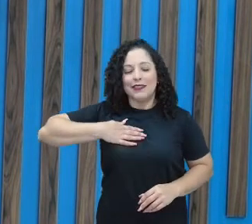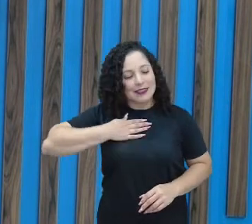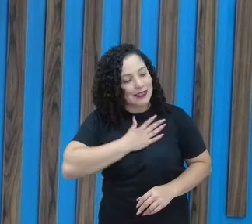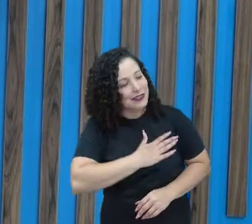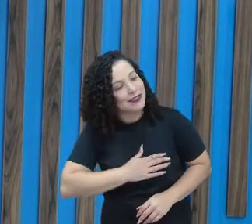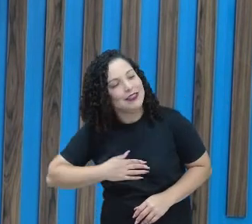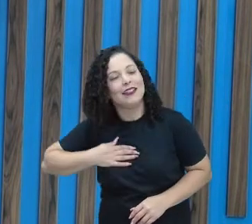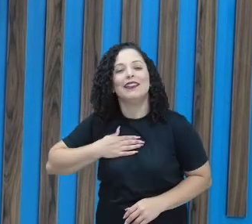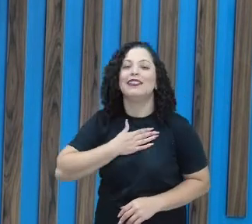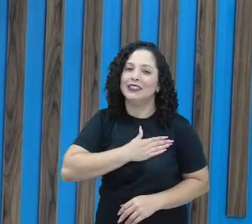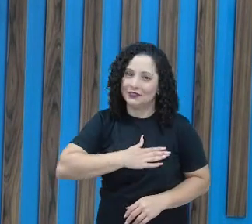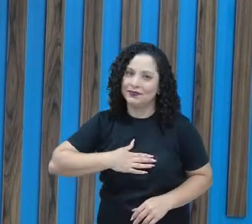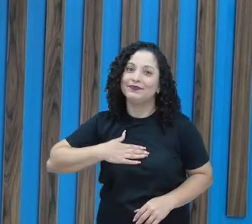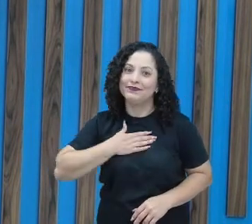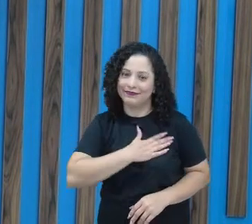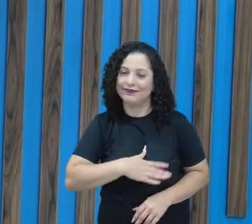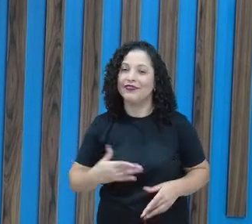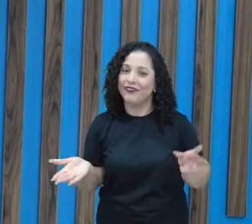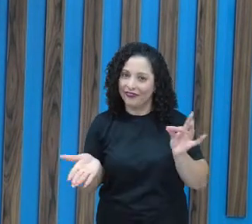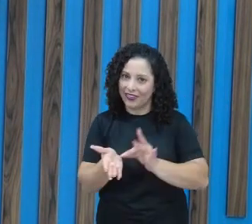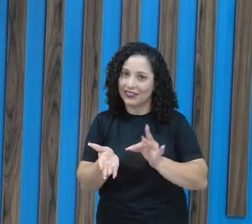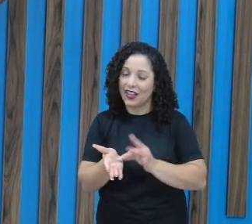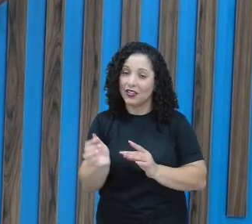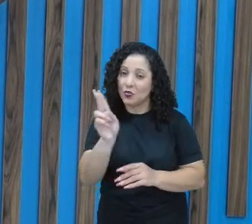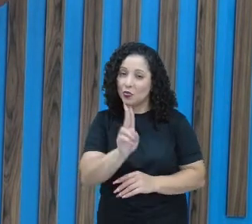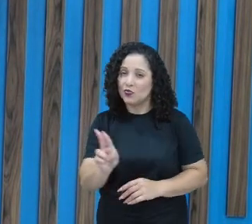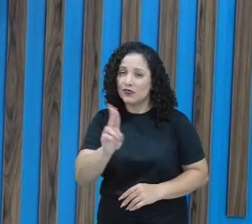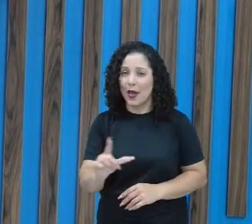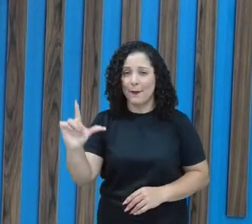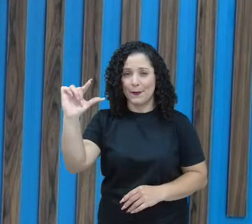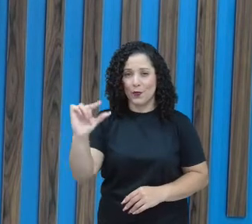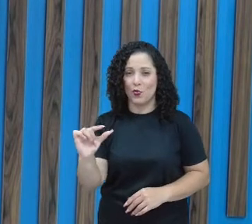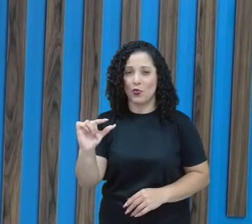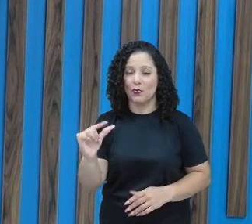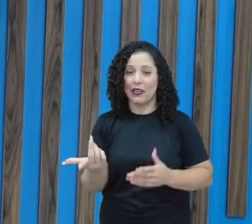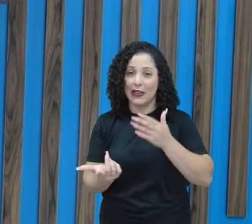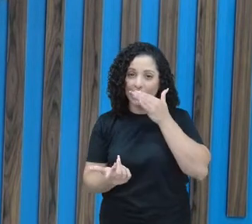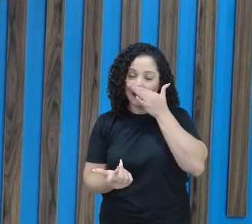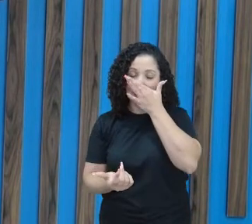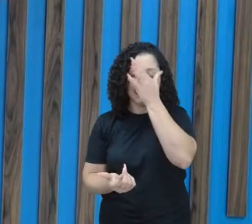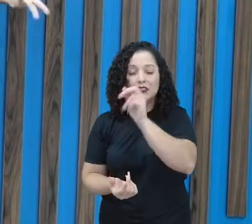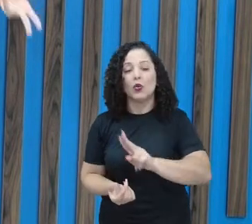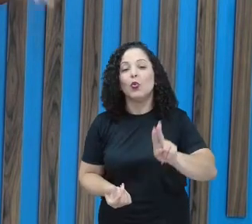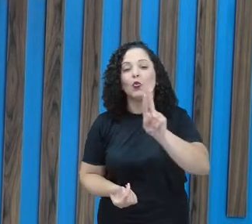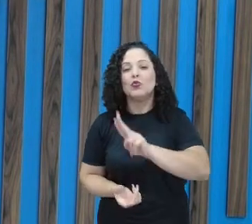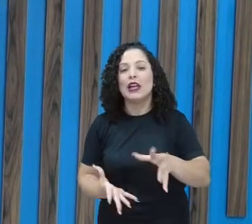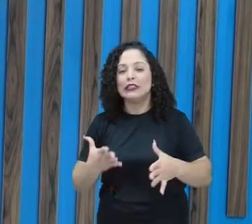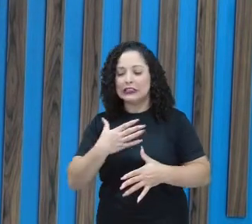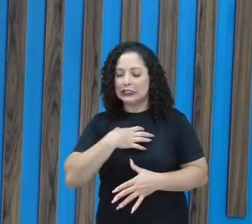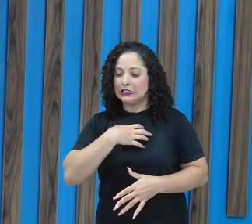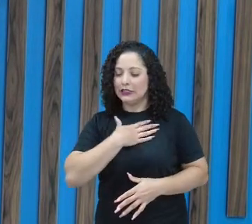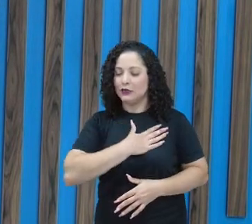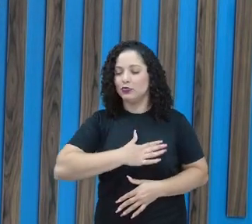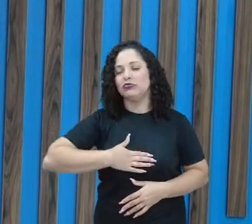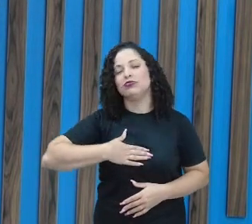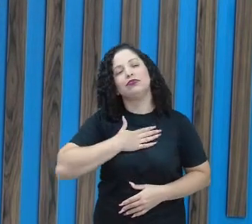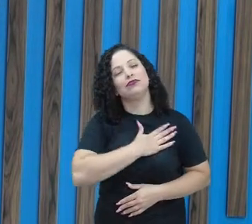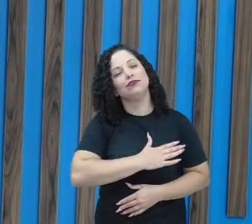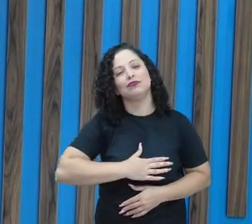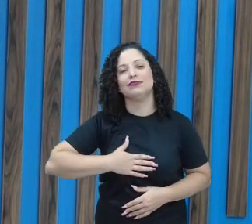saciar. né? Não usa A o gente verbo não usa saciar. muito, a gente usa muito matar nesse sentido de saciar. E aí, por isso que